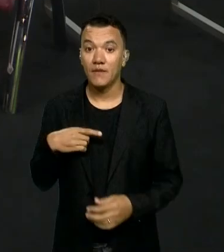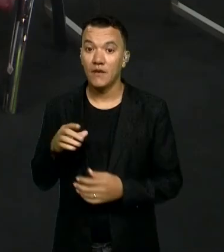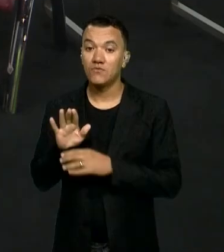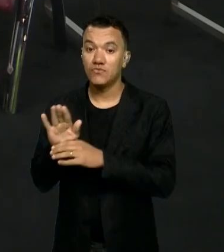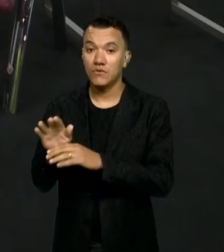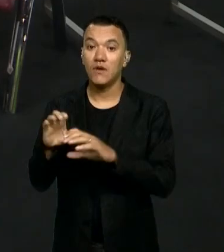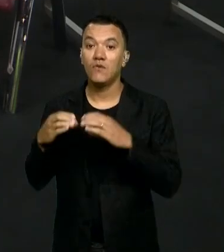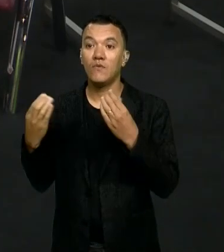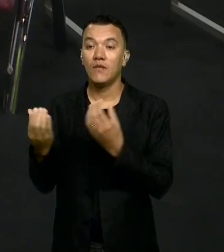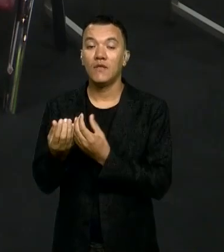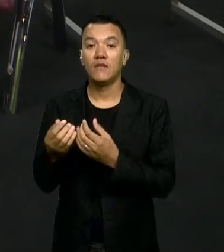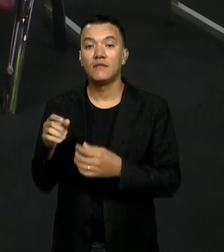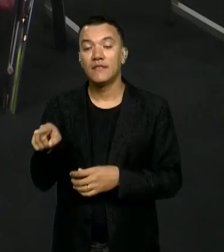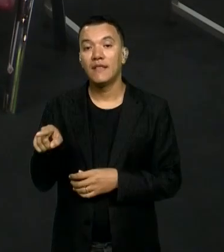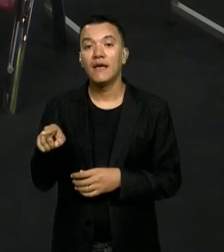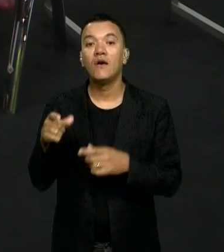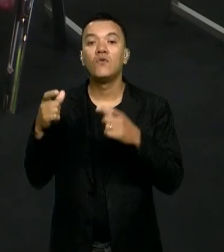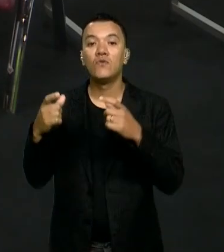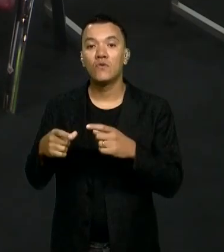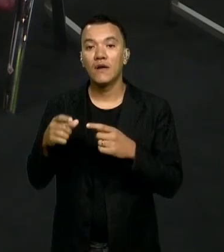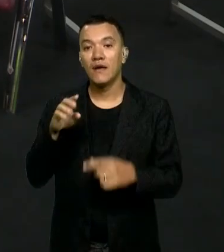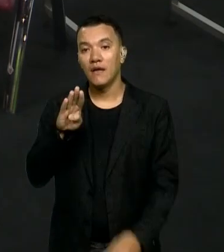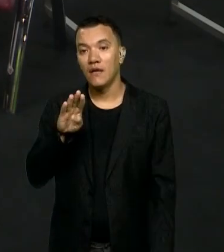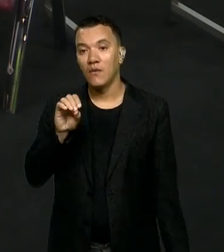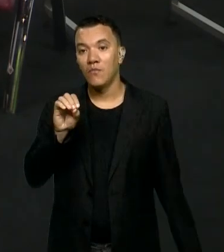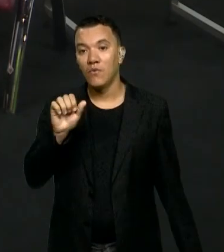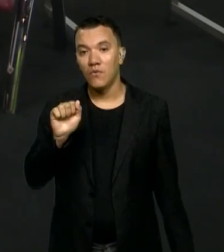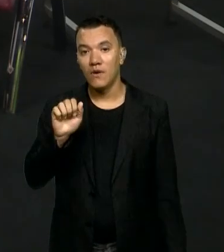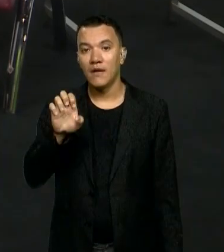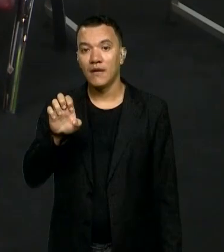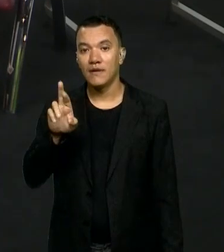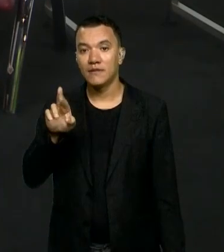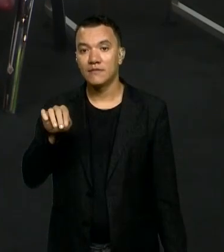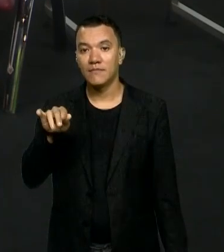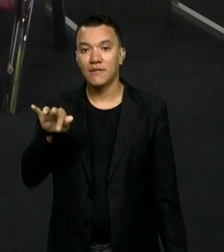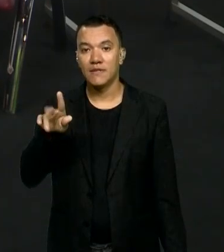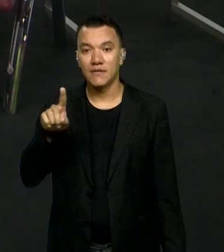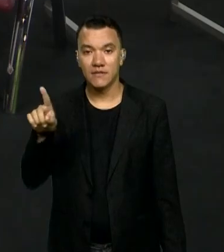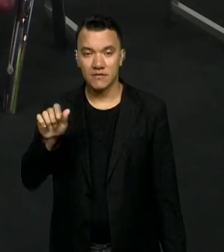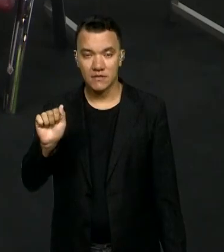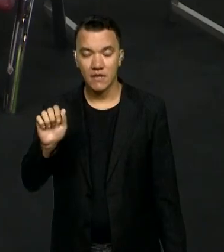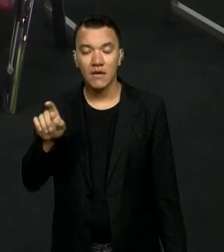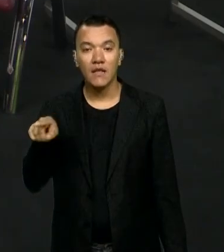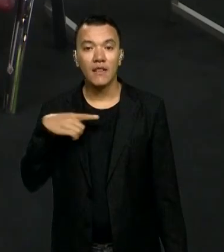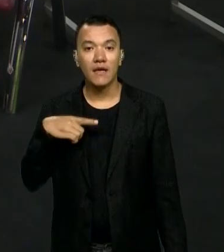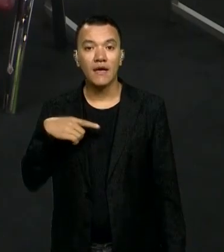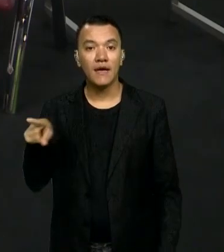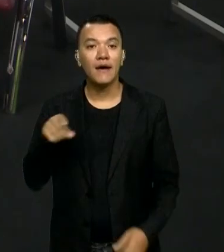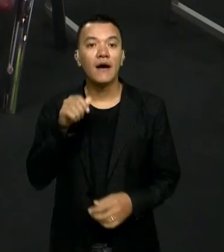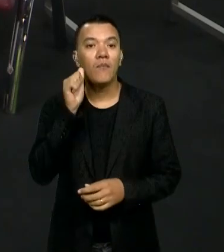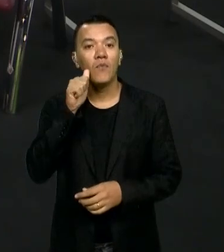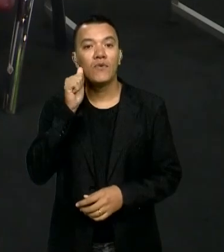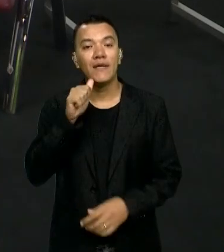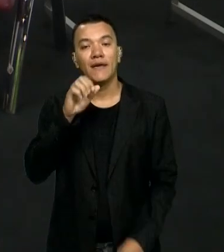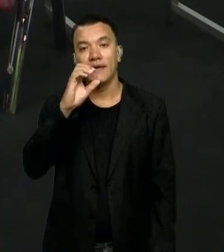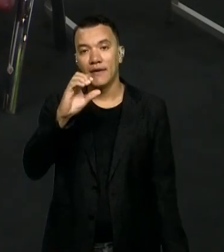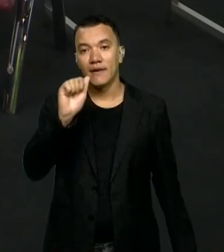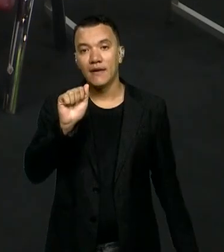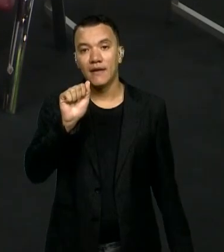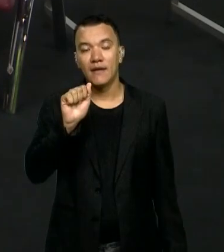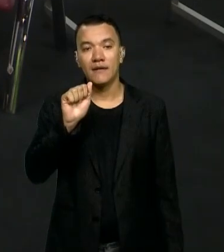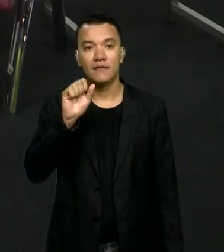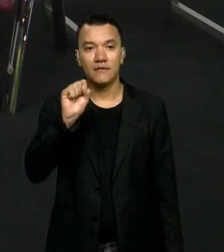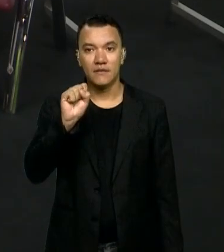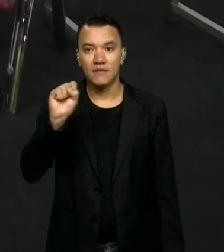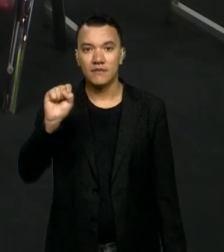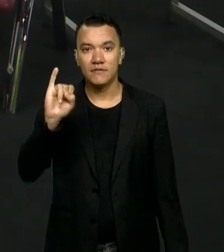comunidade de Boa Esperança, nós temos também a dona Cássia, com toda a sua equipe da comunidade, que trouxe para